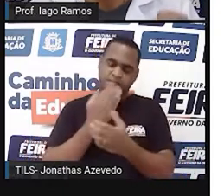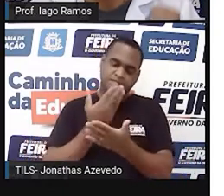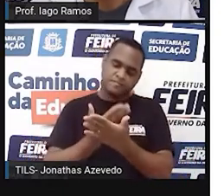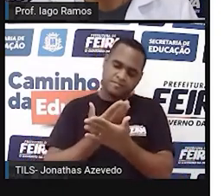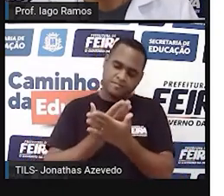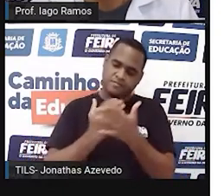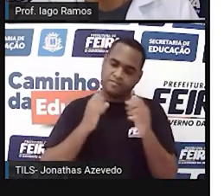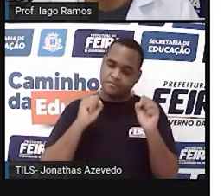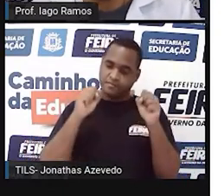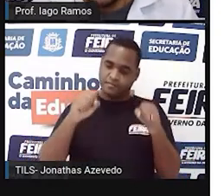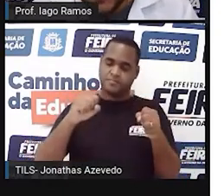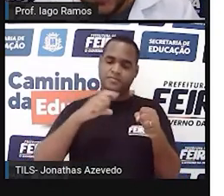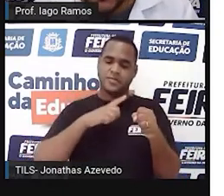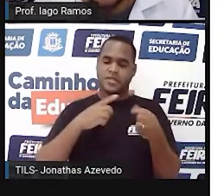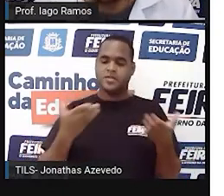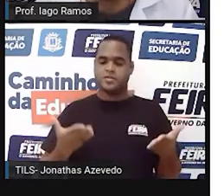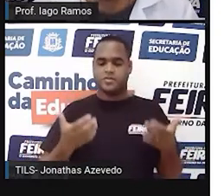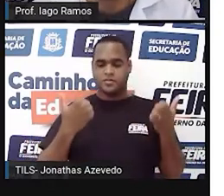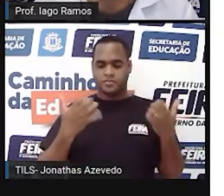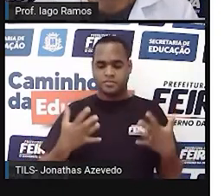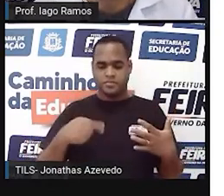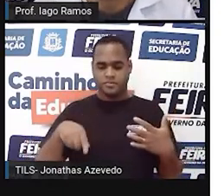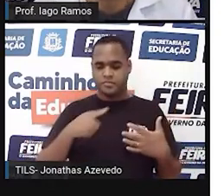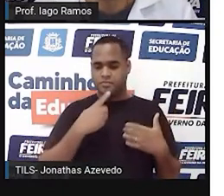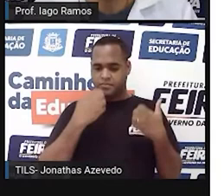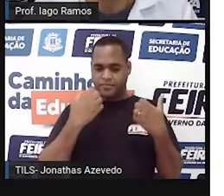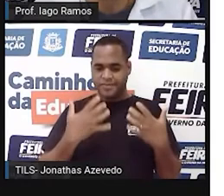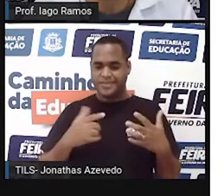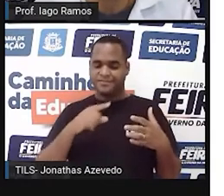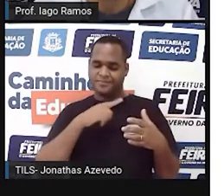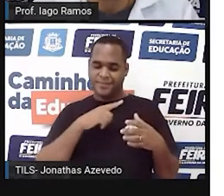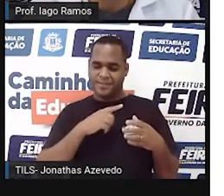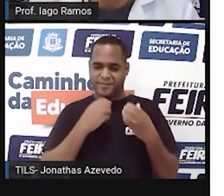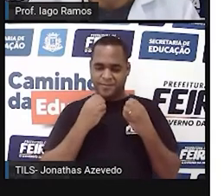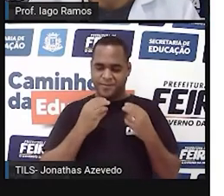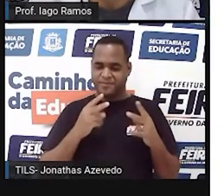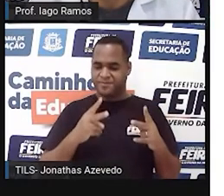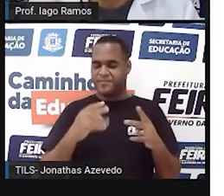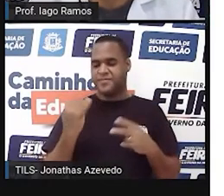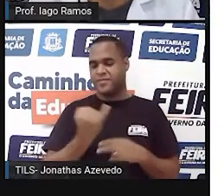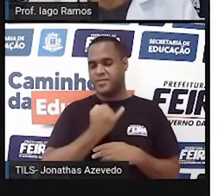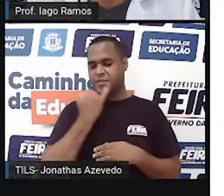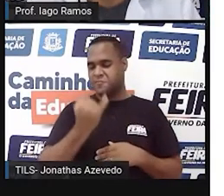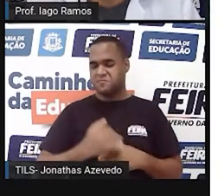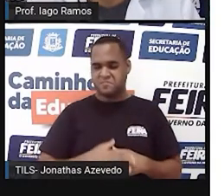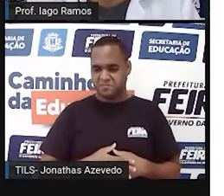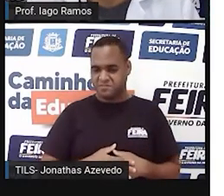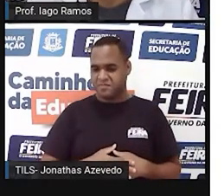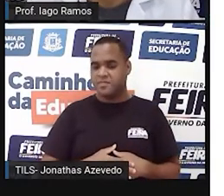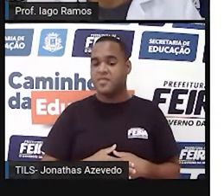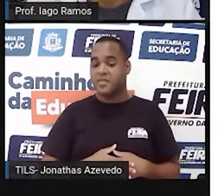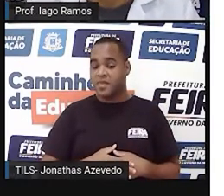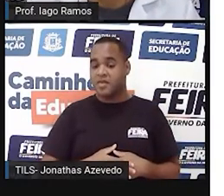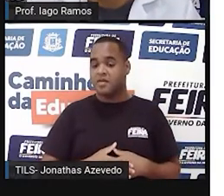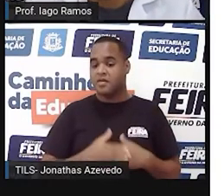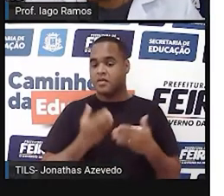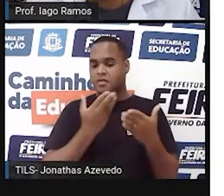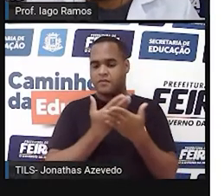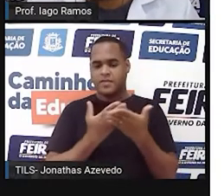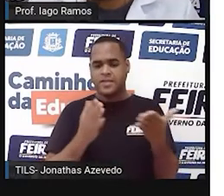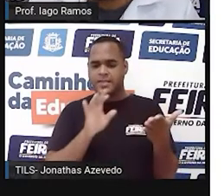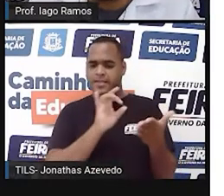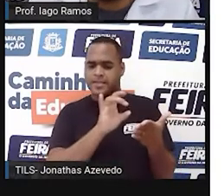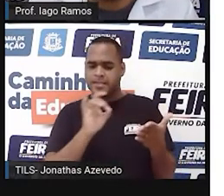isso que nessa aula a gente vai falar sobre essas coisas, tá bom? Bom, o que é que eu queria que você fizesse agora, que